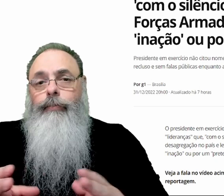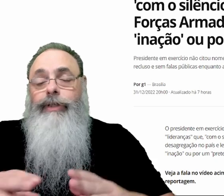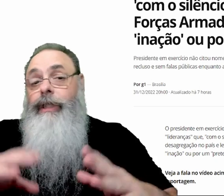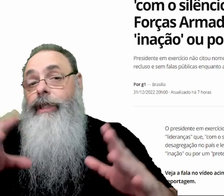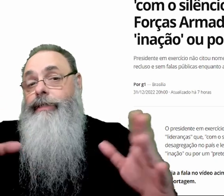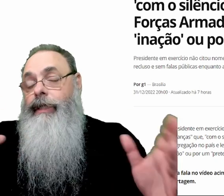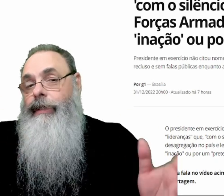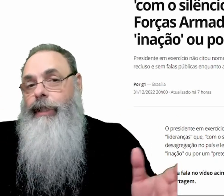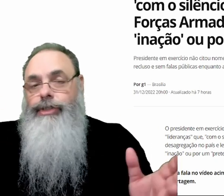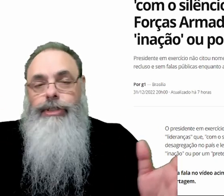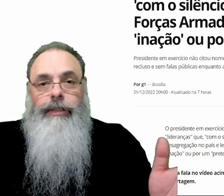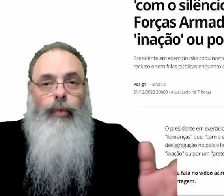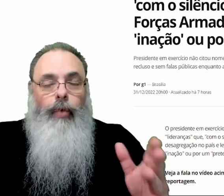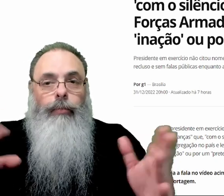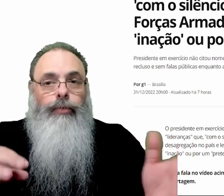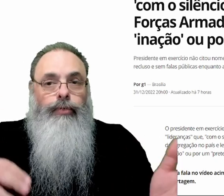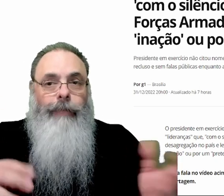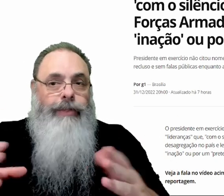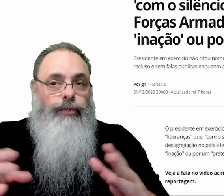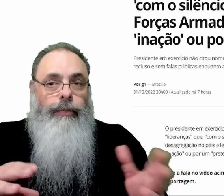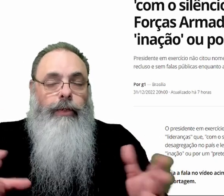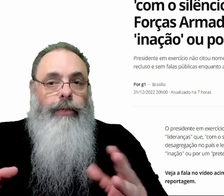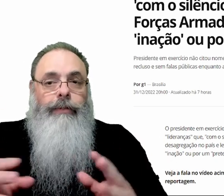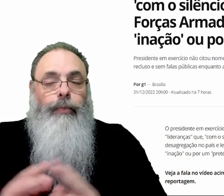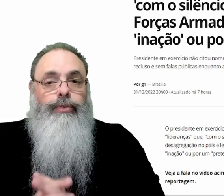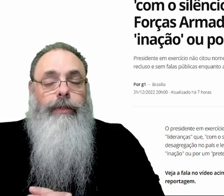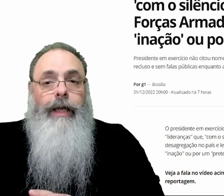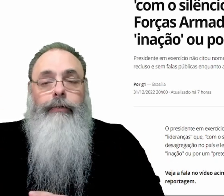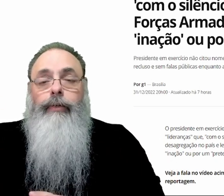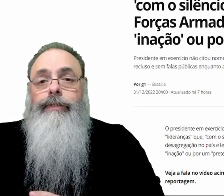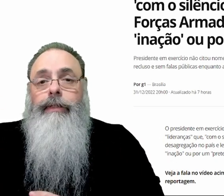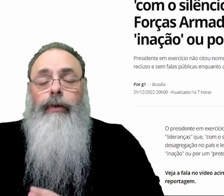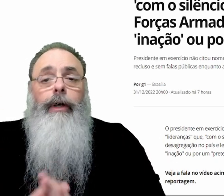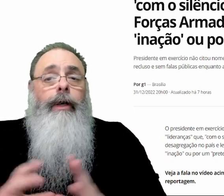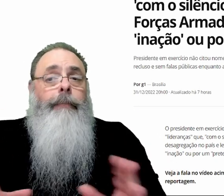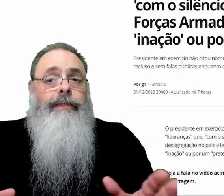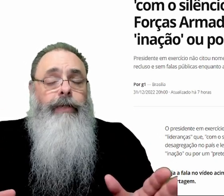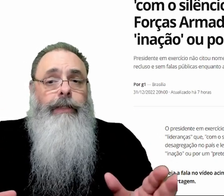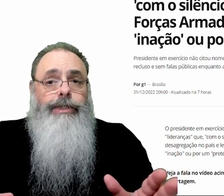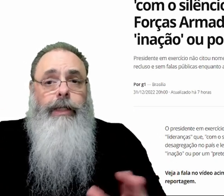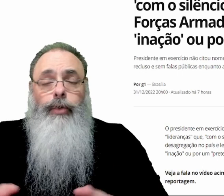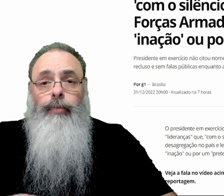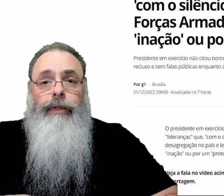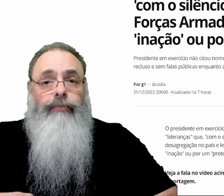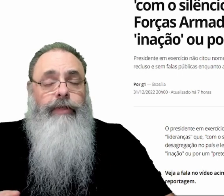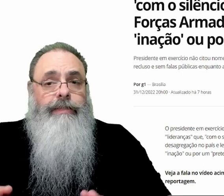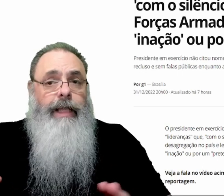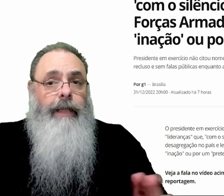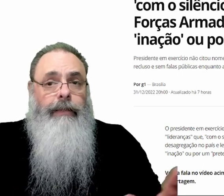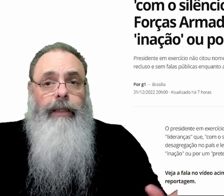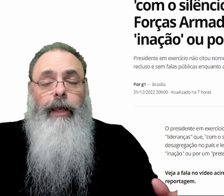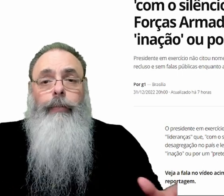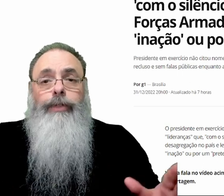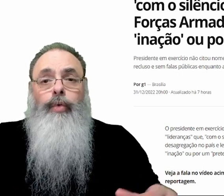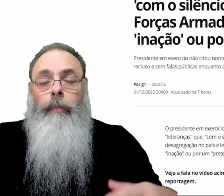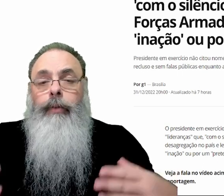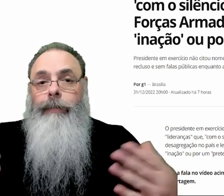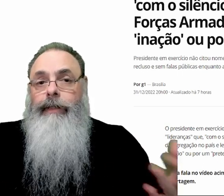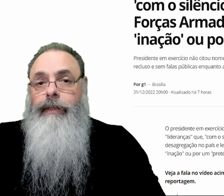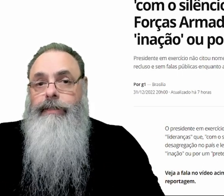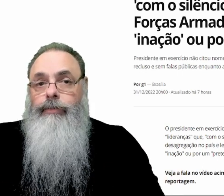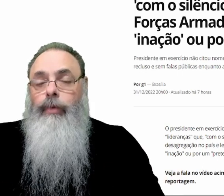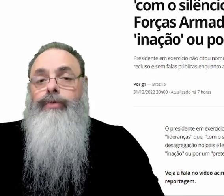poderia ser entendida como mais dura contra Bolsonaro e coisa e tal, mas a verdade é que ele nunca fez nada que realmente